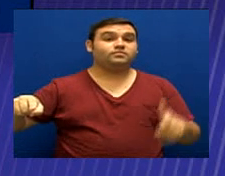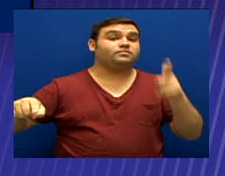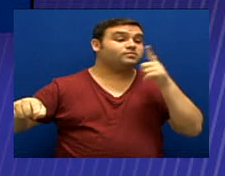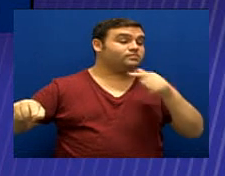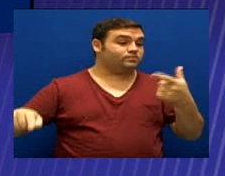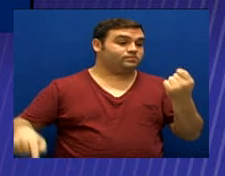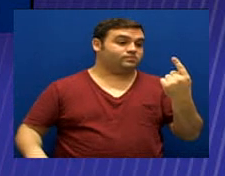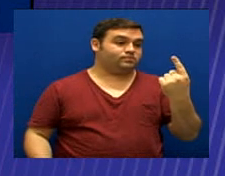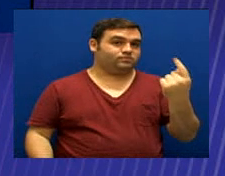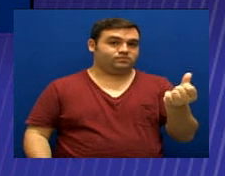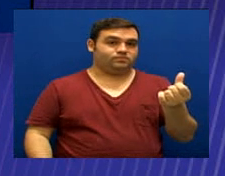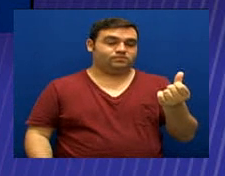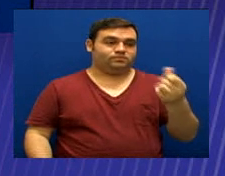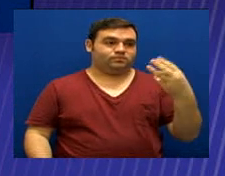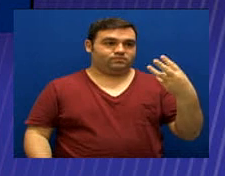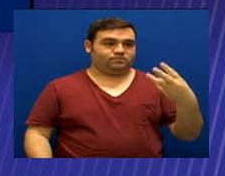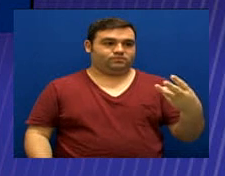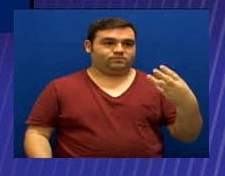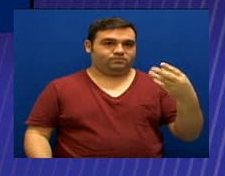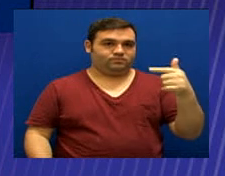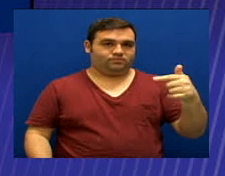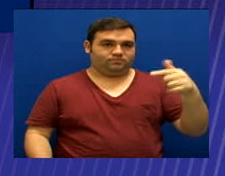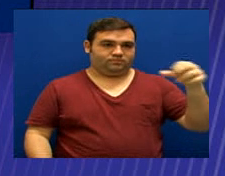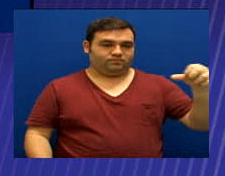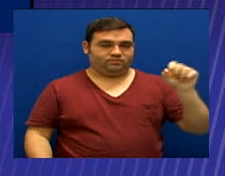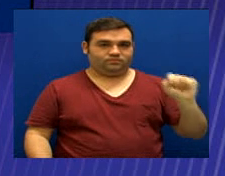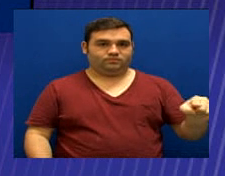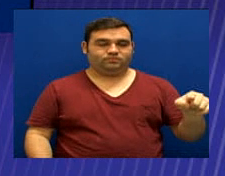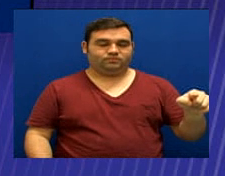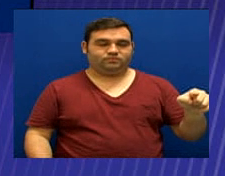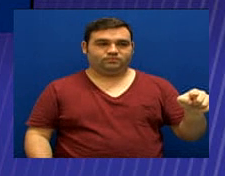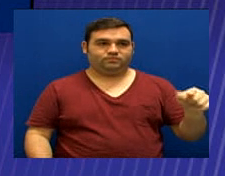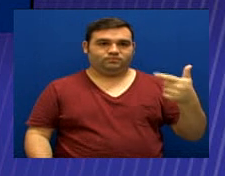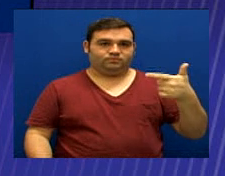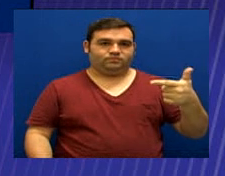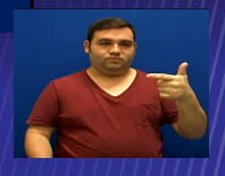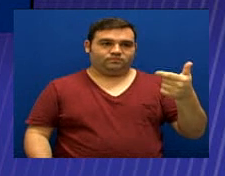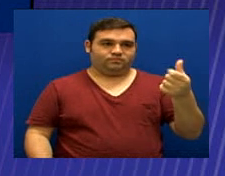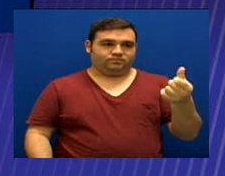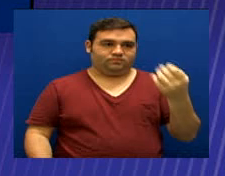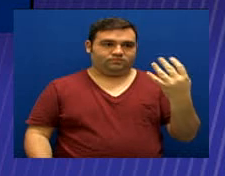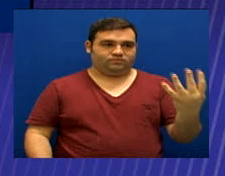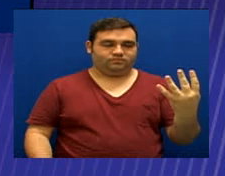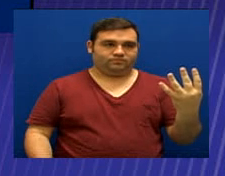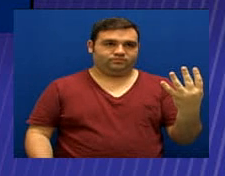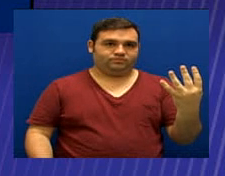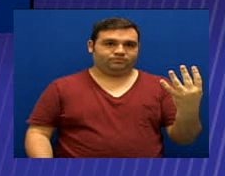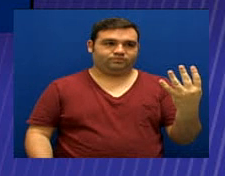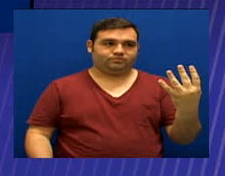em 2016 379 1264